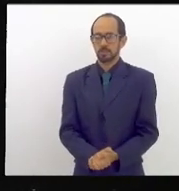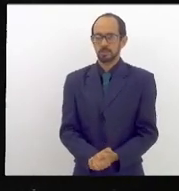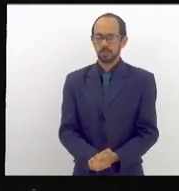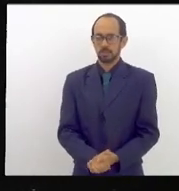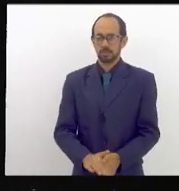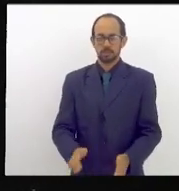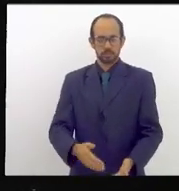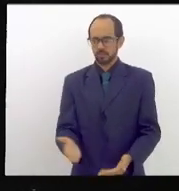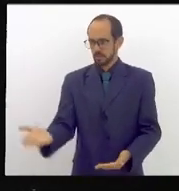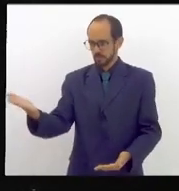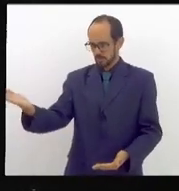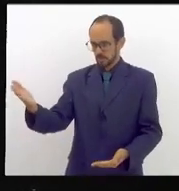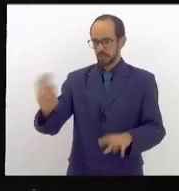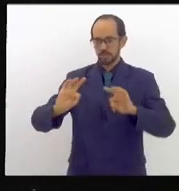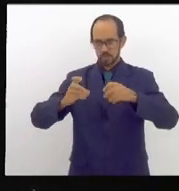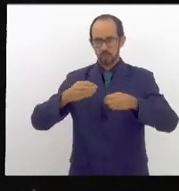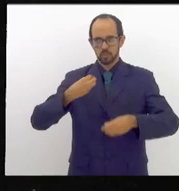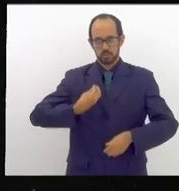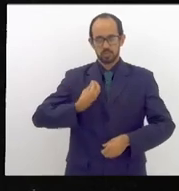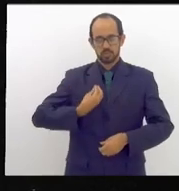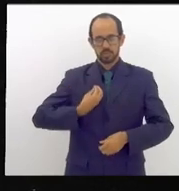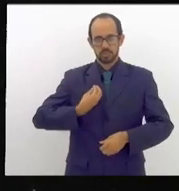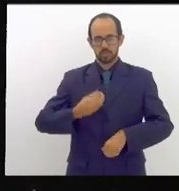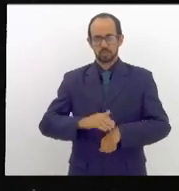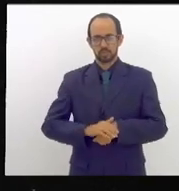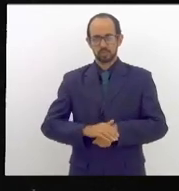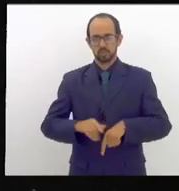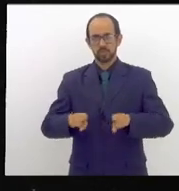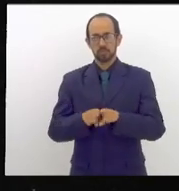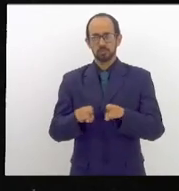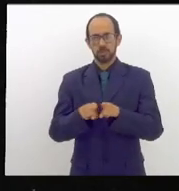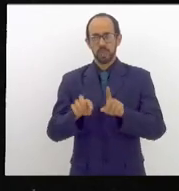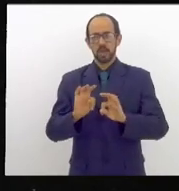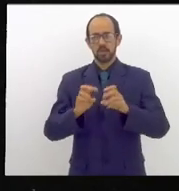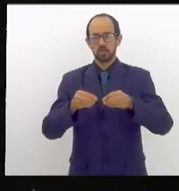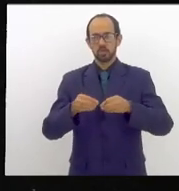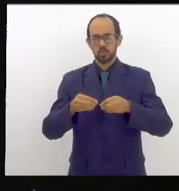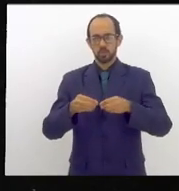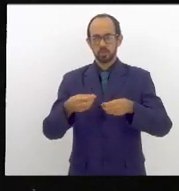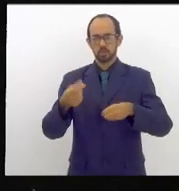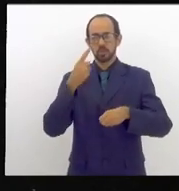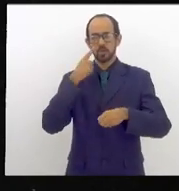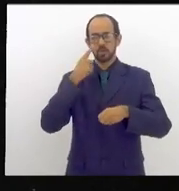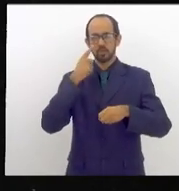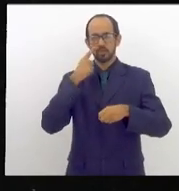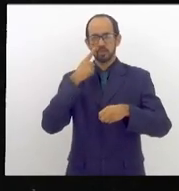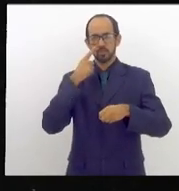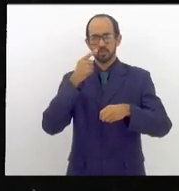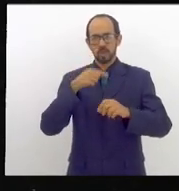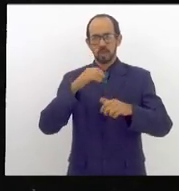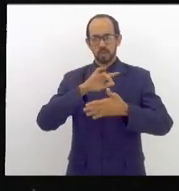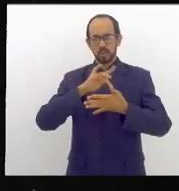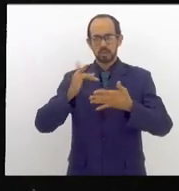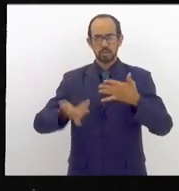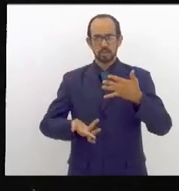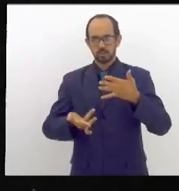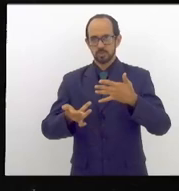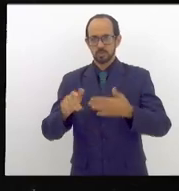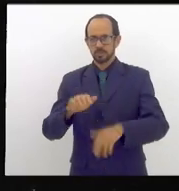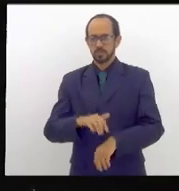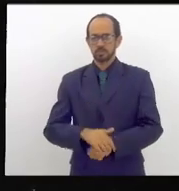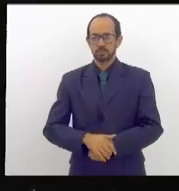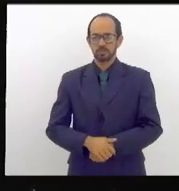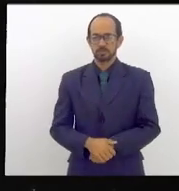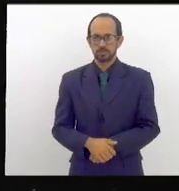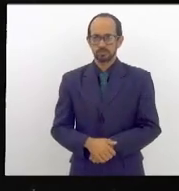e todos os presentes gostaria também de cumprimentar a todos que estão me assistindo através das minhas redes sociais